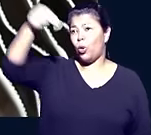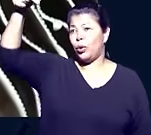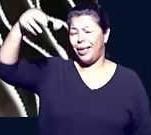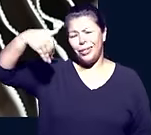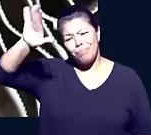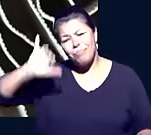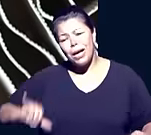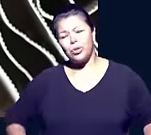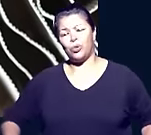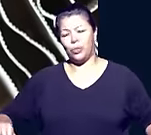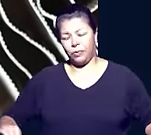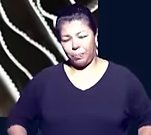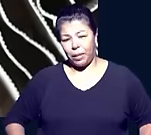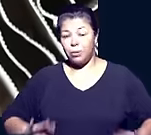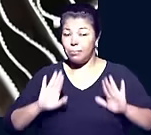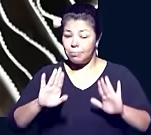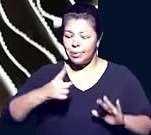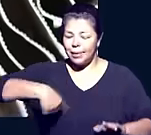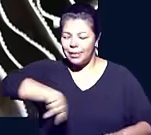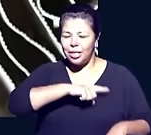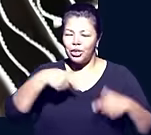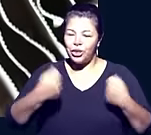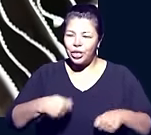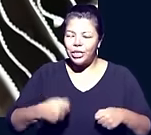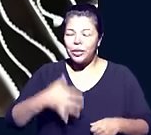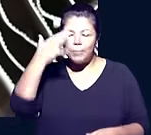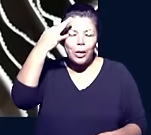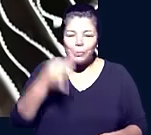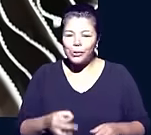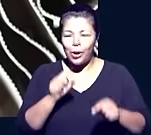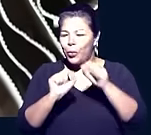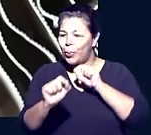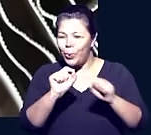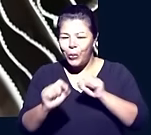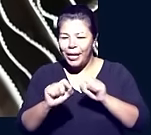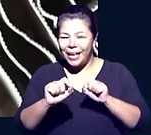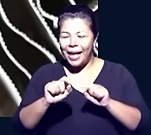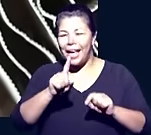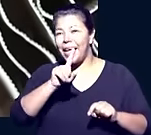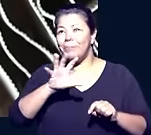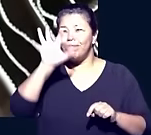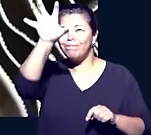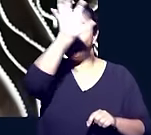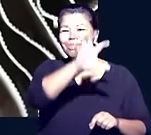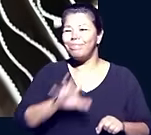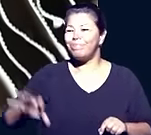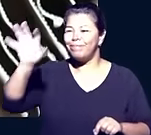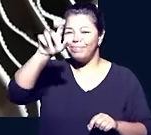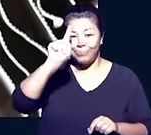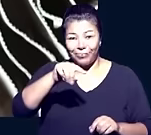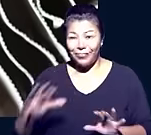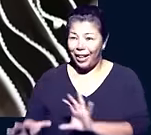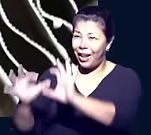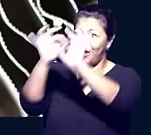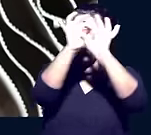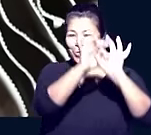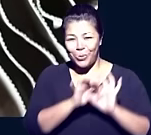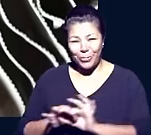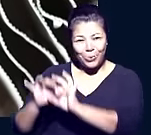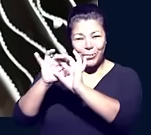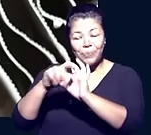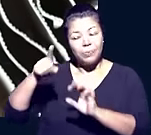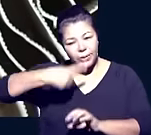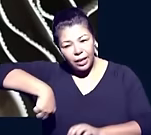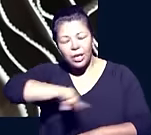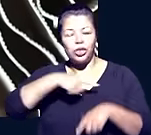a gente tem que entender que o trem é feito de locomotivas de vagão de lenha de vagão de freio e e a gente tem que observar o que o